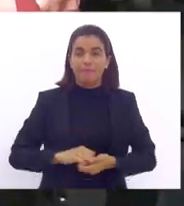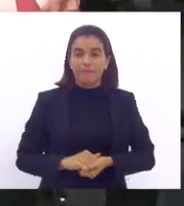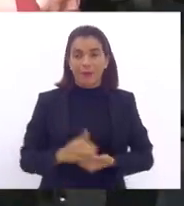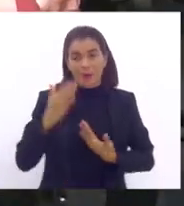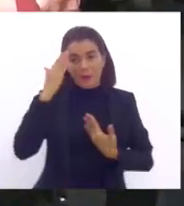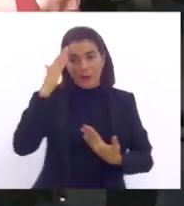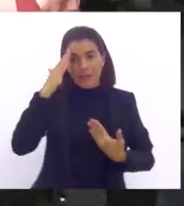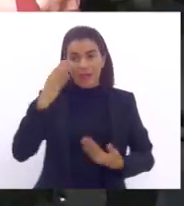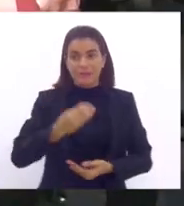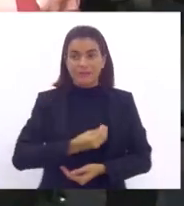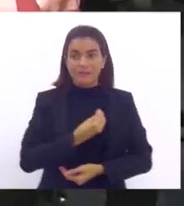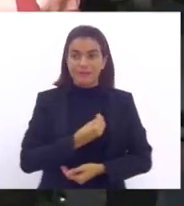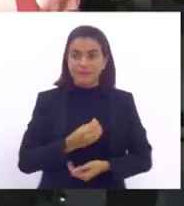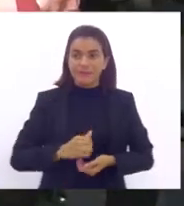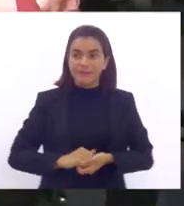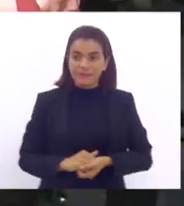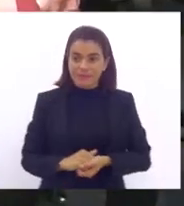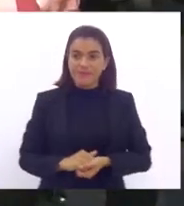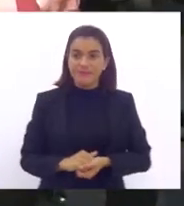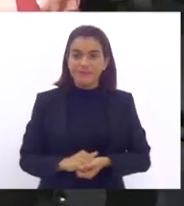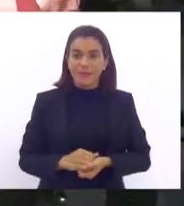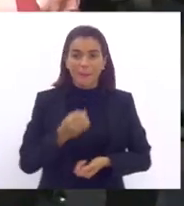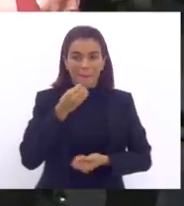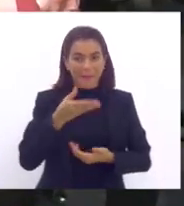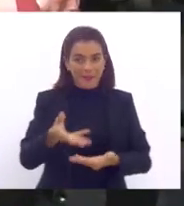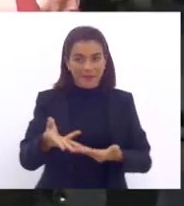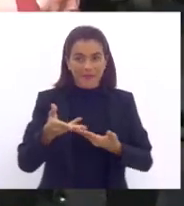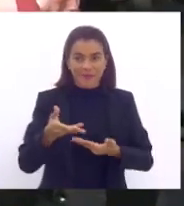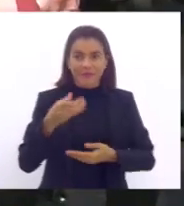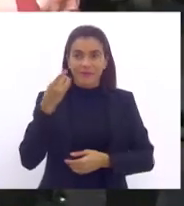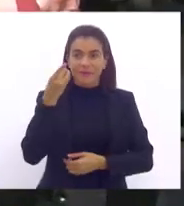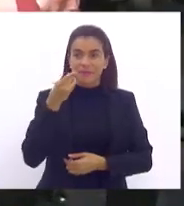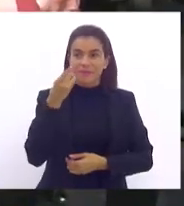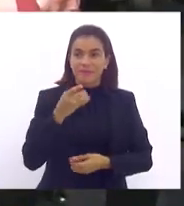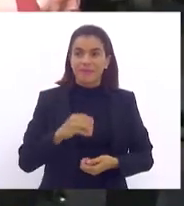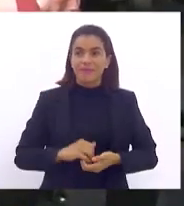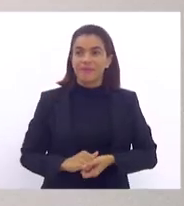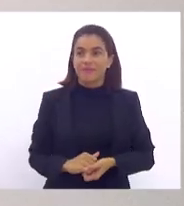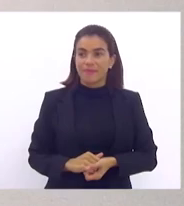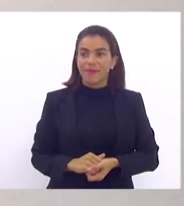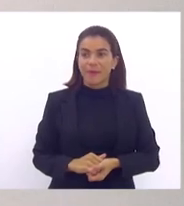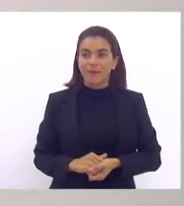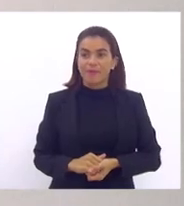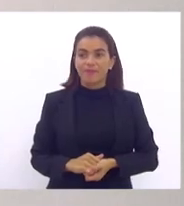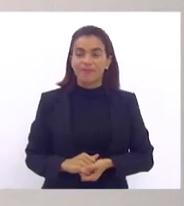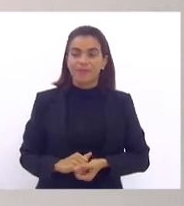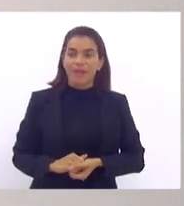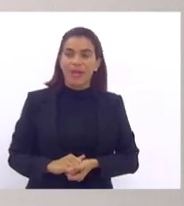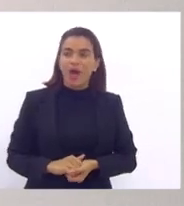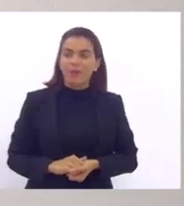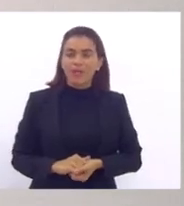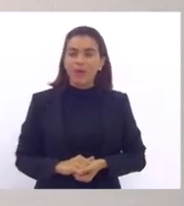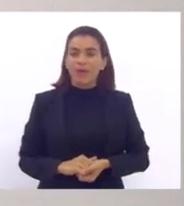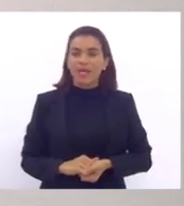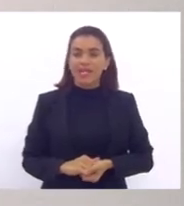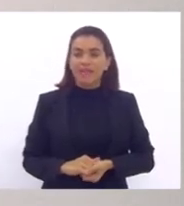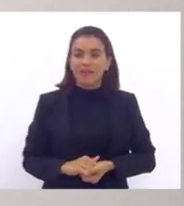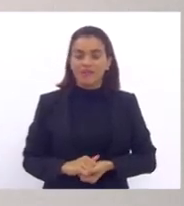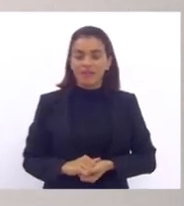Muito obrigado pela presença seja muito bem-vinda deputada seja bem-vinda deputada eh